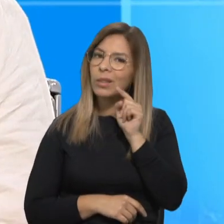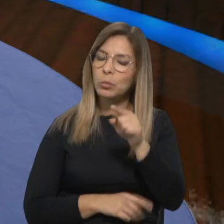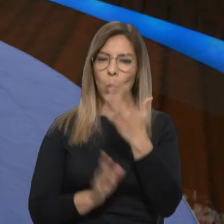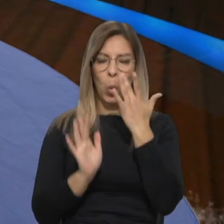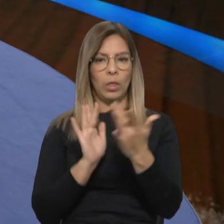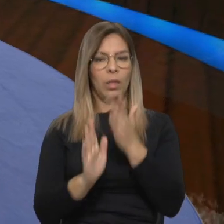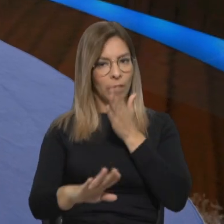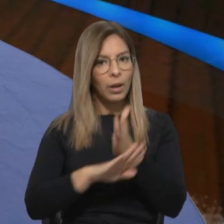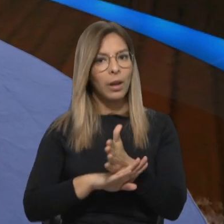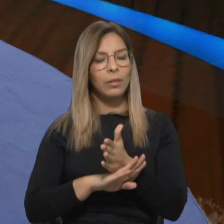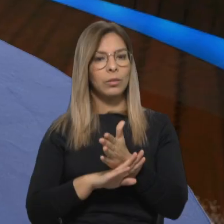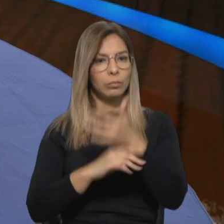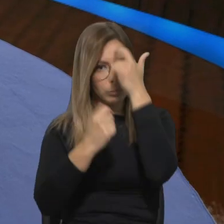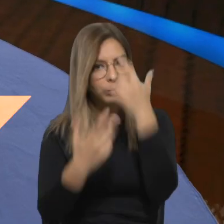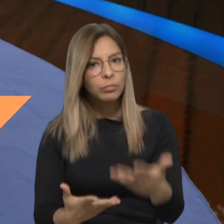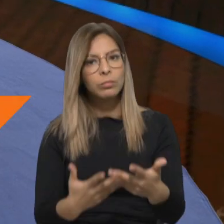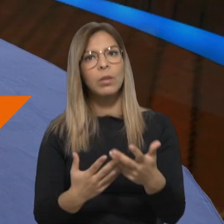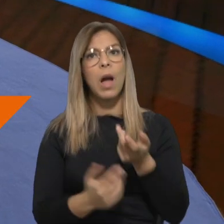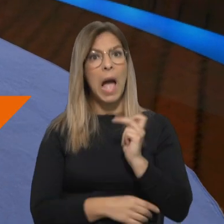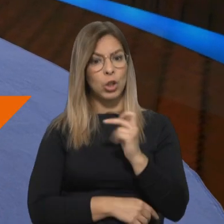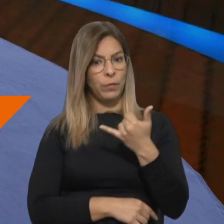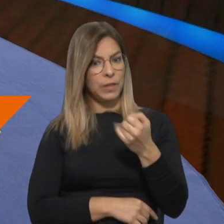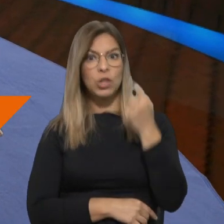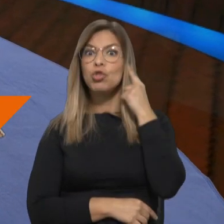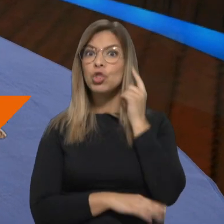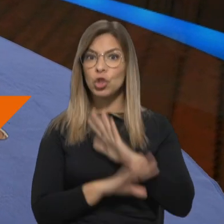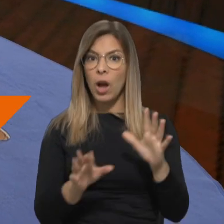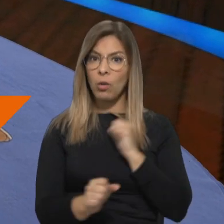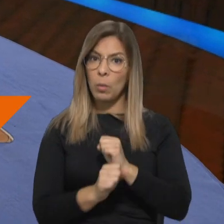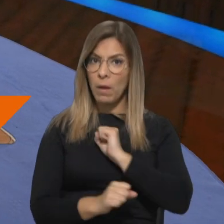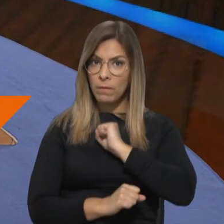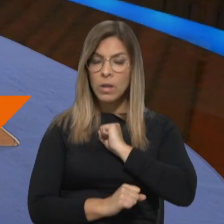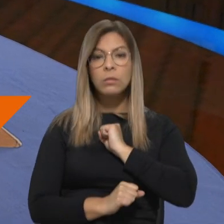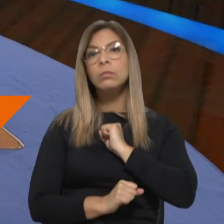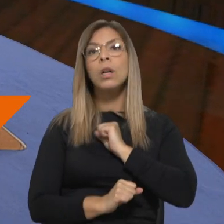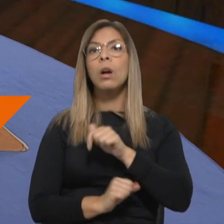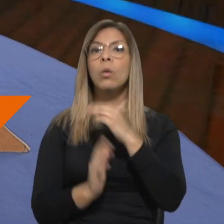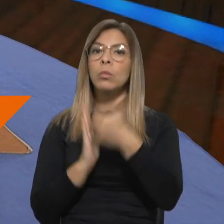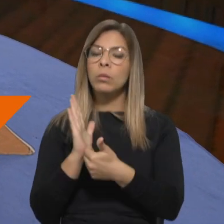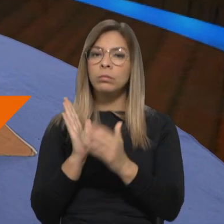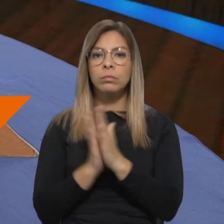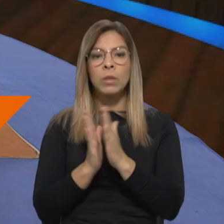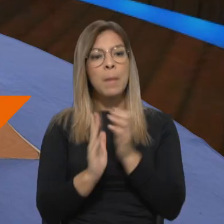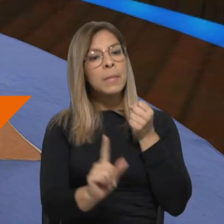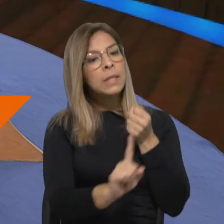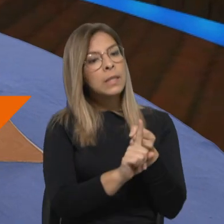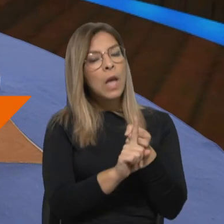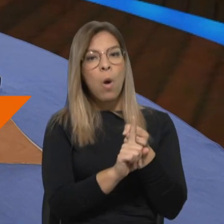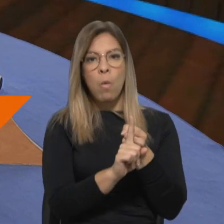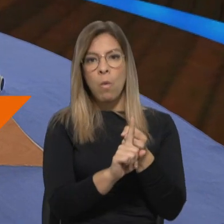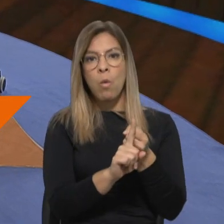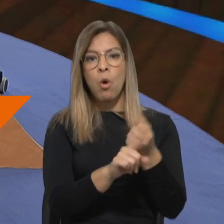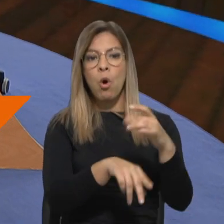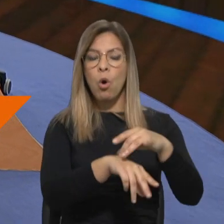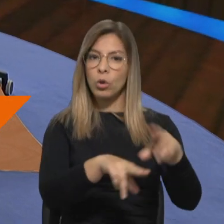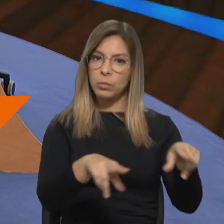mais direto com esta realidade. 25 anos depois, temos um novo documento cujo título é A Pastoral na Missão Hospitaleira. Eu tive